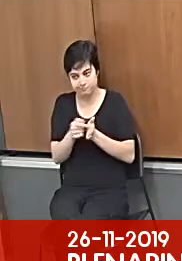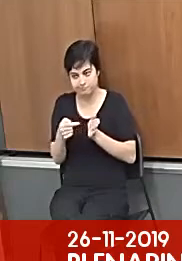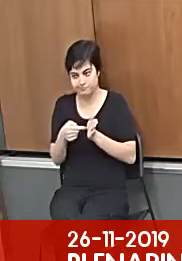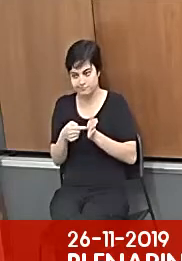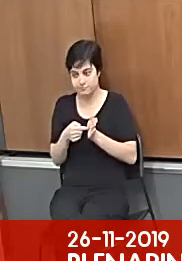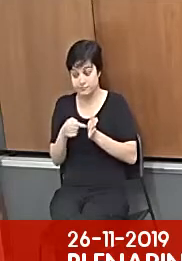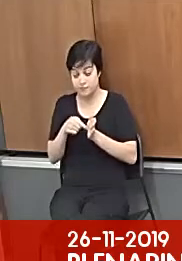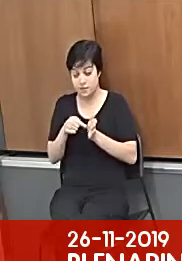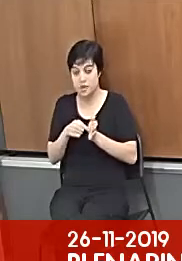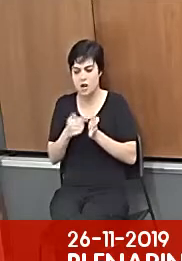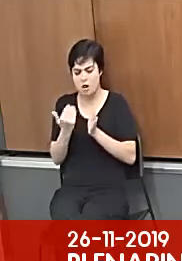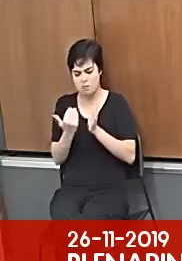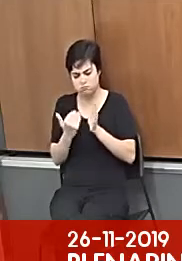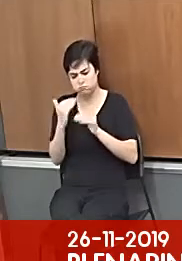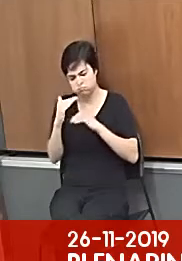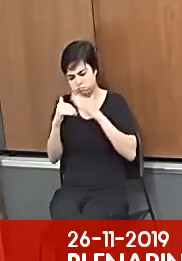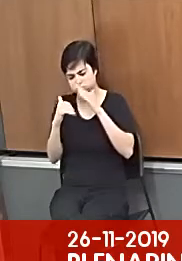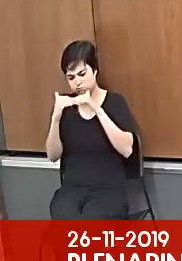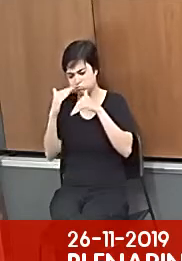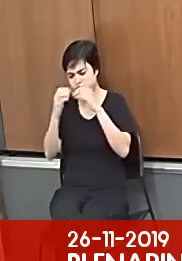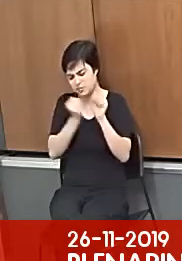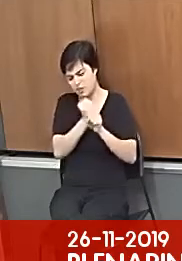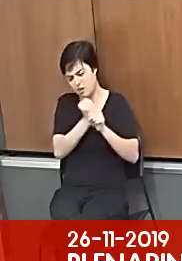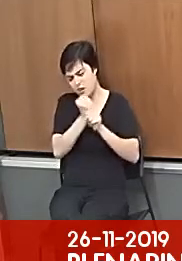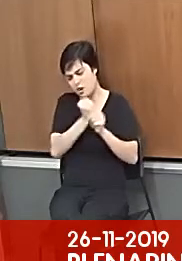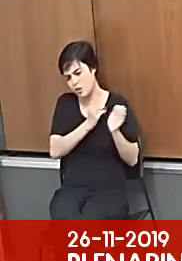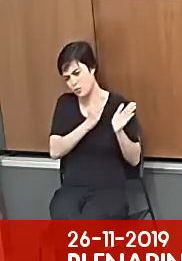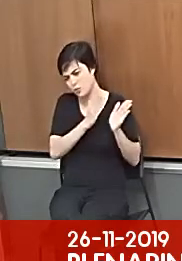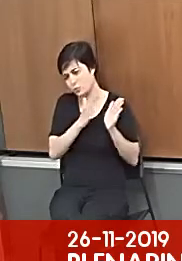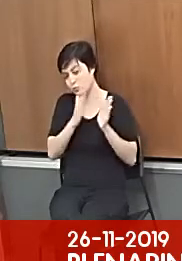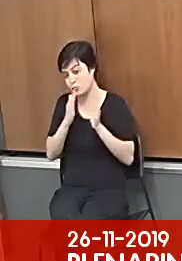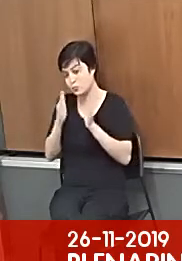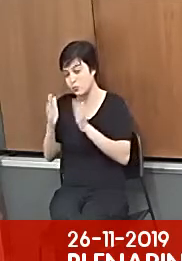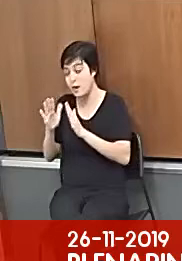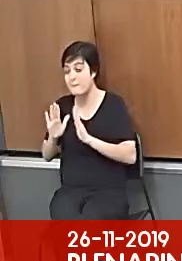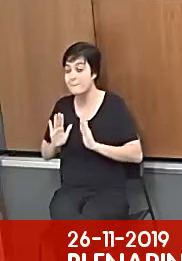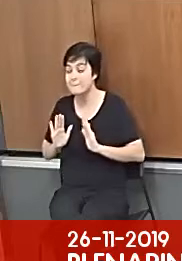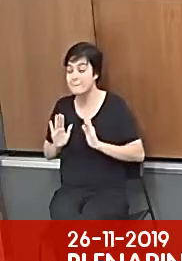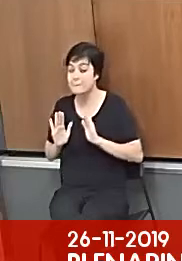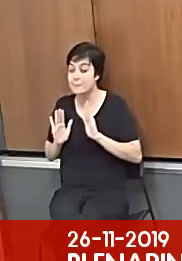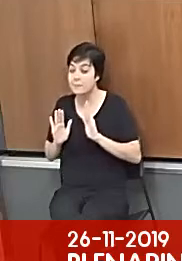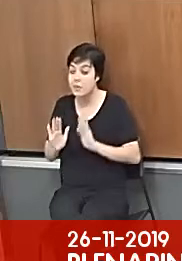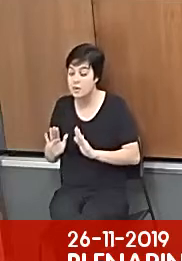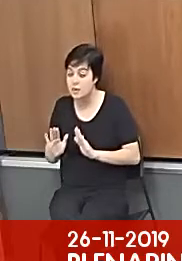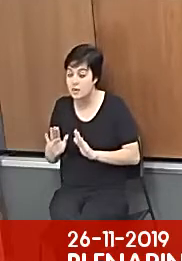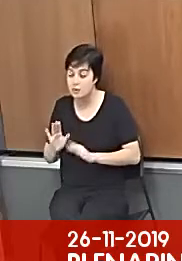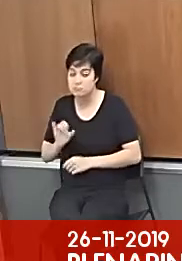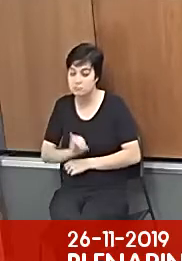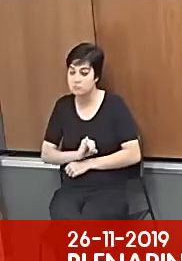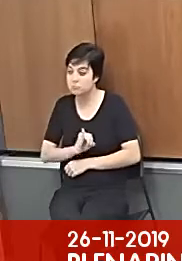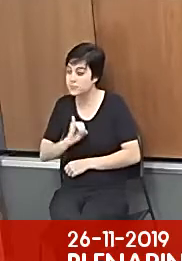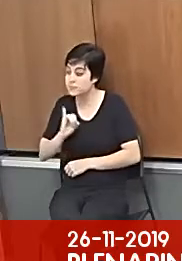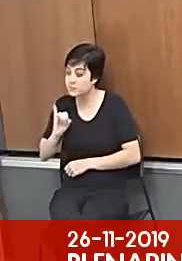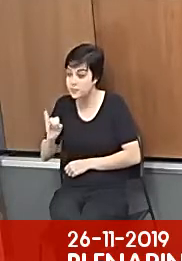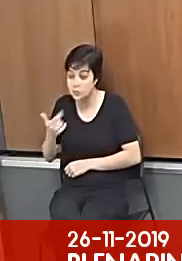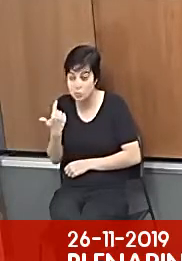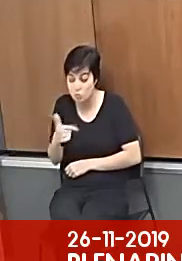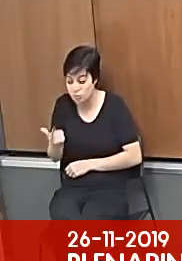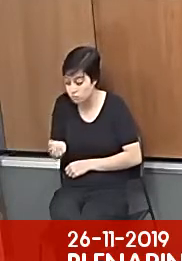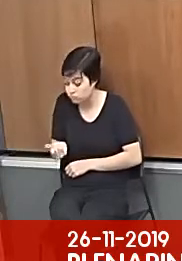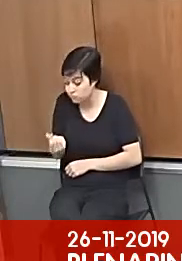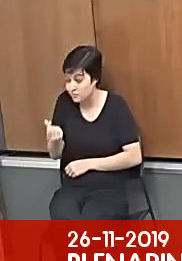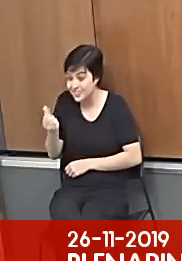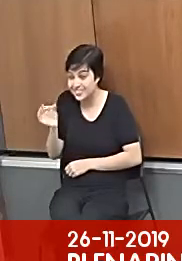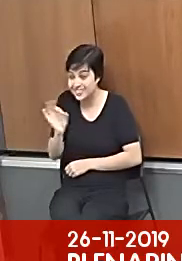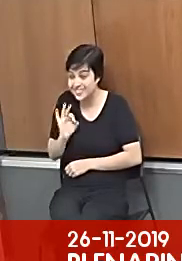foi construída durante muitos anos. No entanto, se não existir investimento,